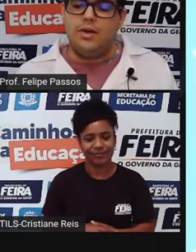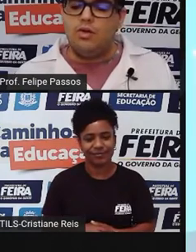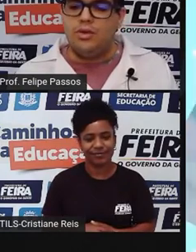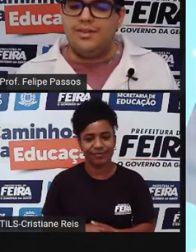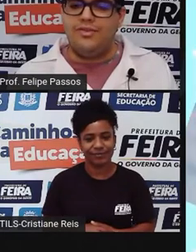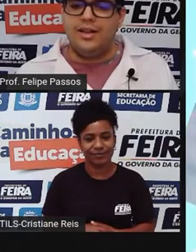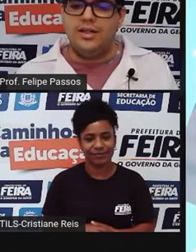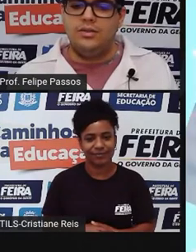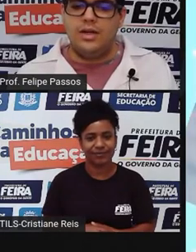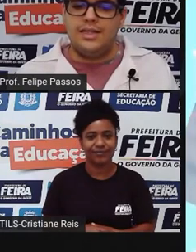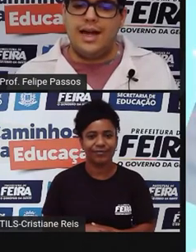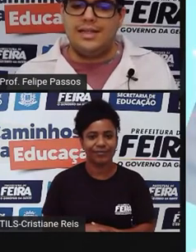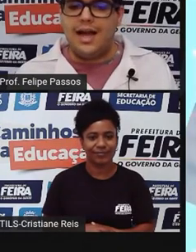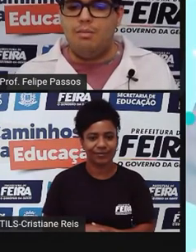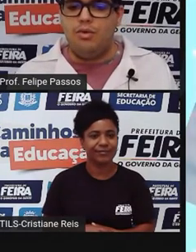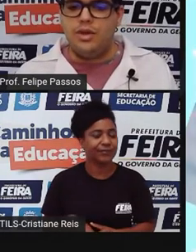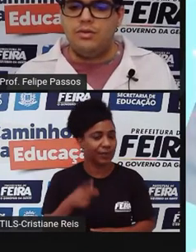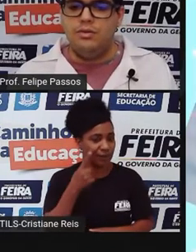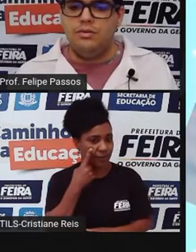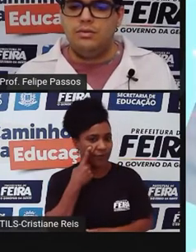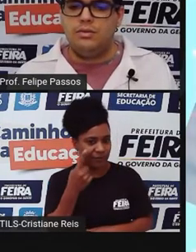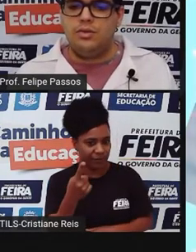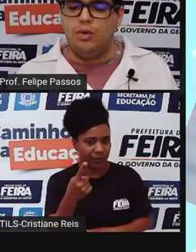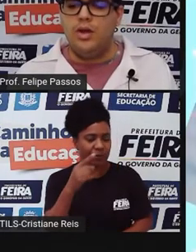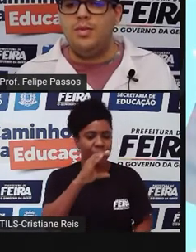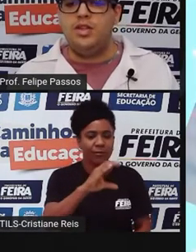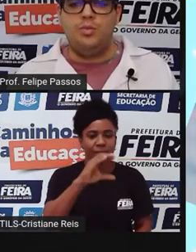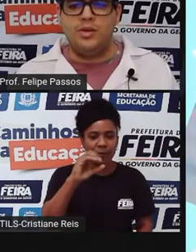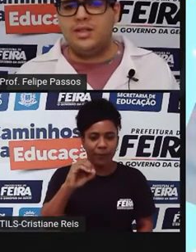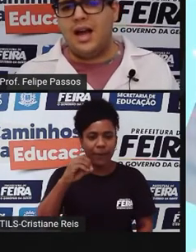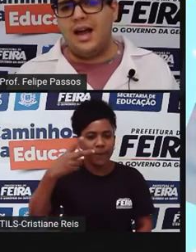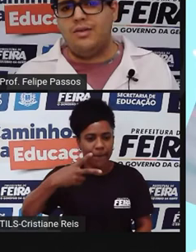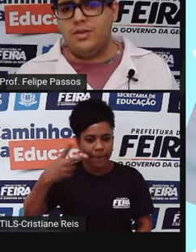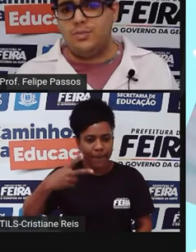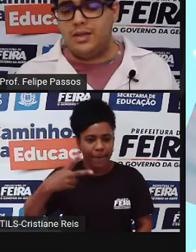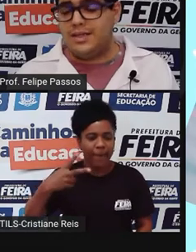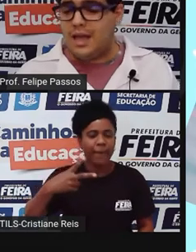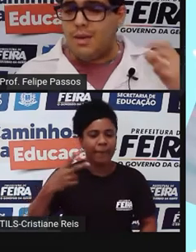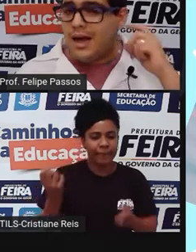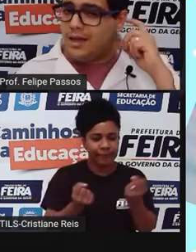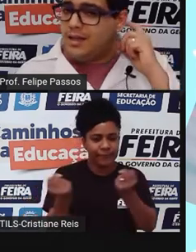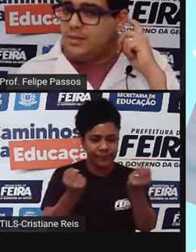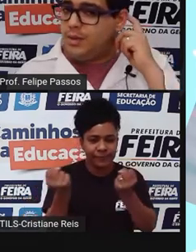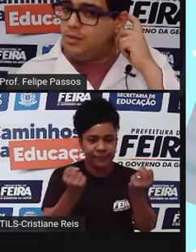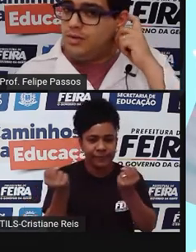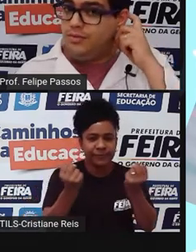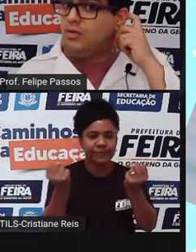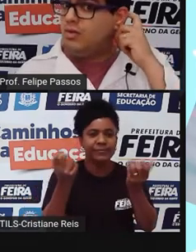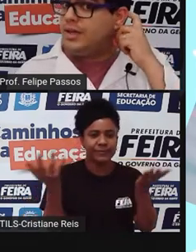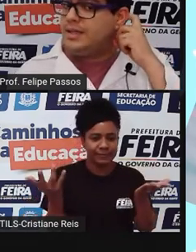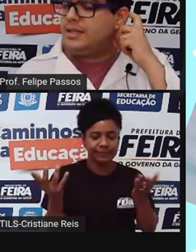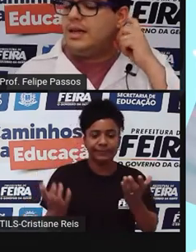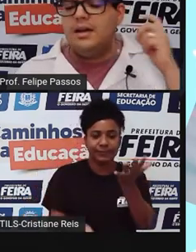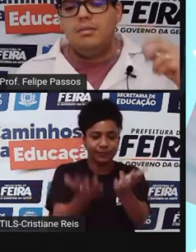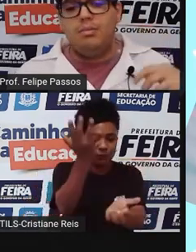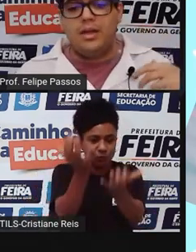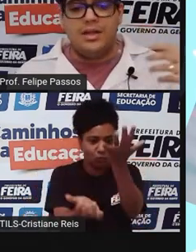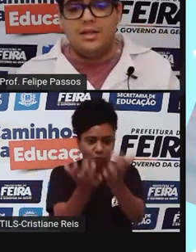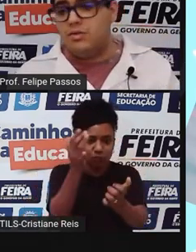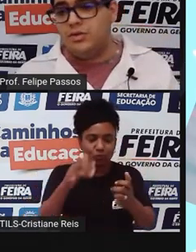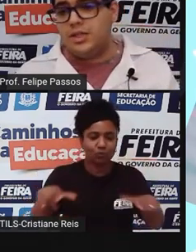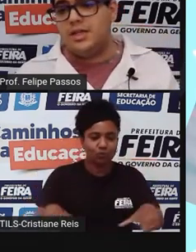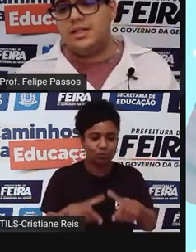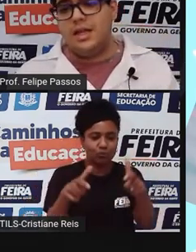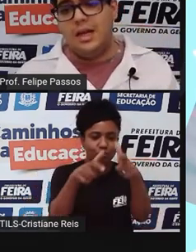Certo? Então, como eu estava falando, esse gás carbônico, todo emitido pelos carros, pelas queimadas, pelos vulcões,